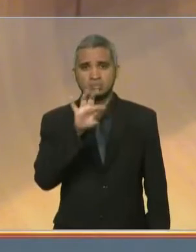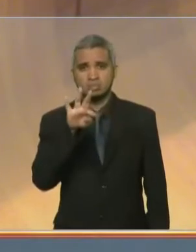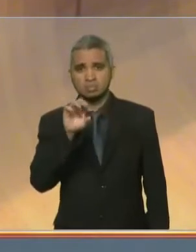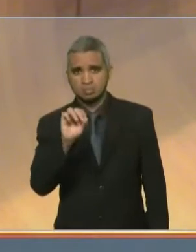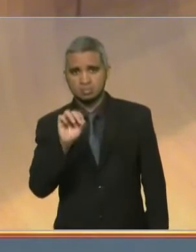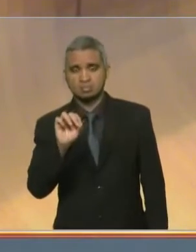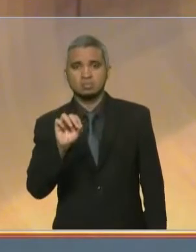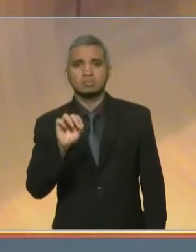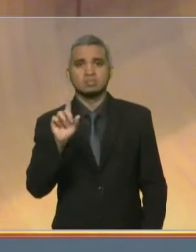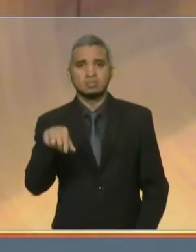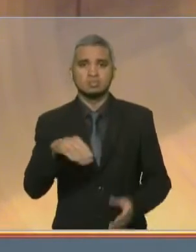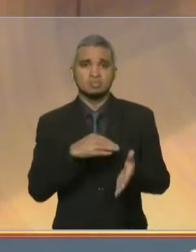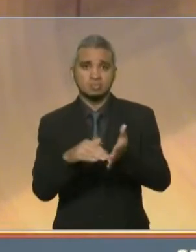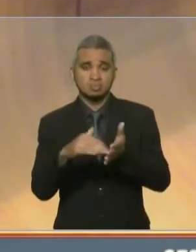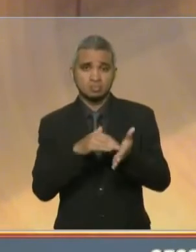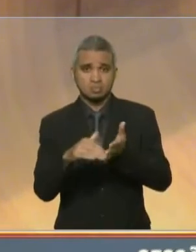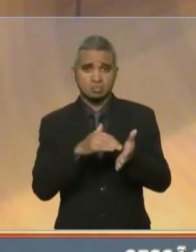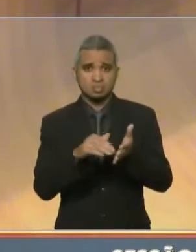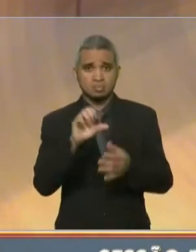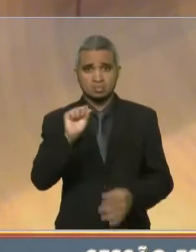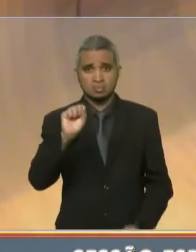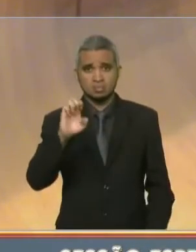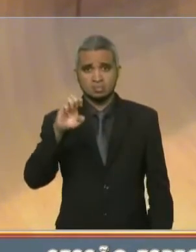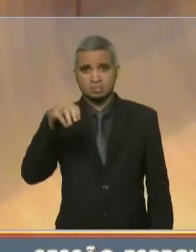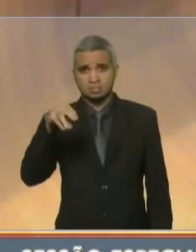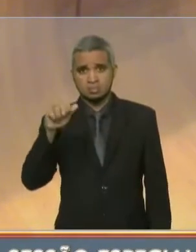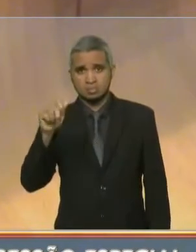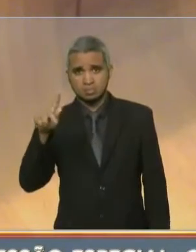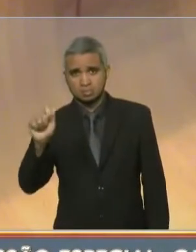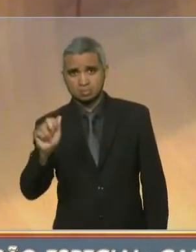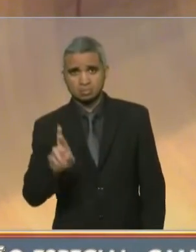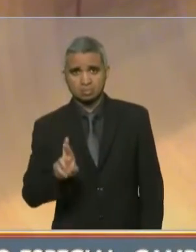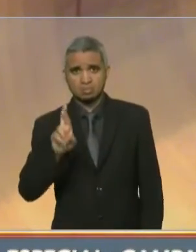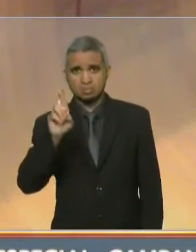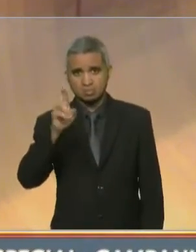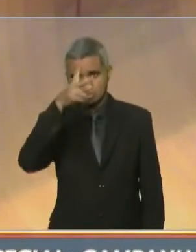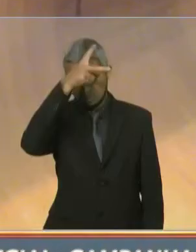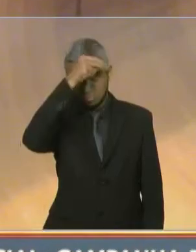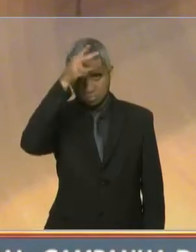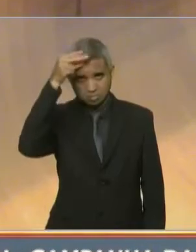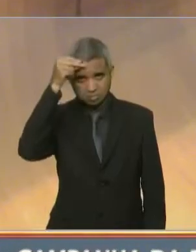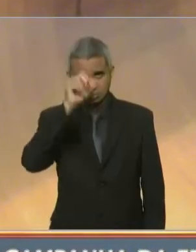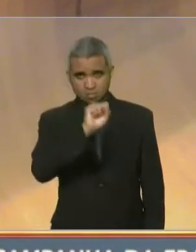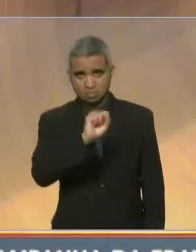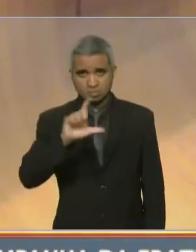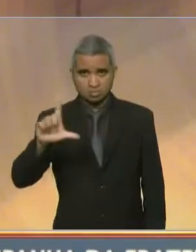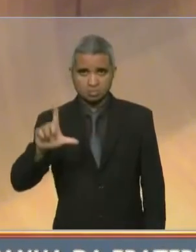da CEMAPA, representando o prefeito de São Luís,